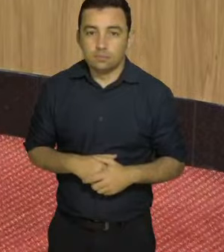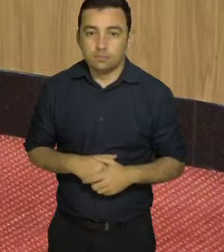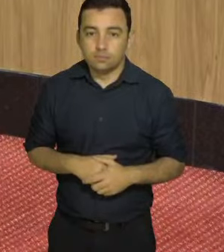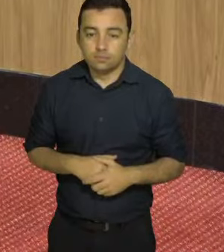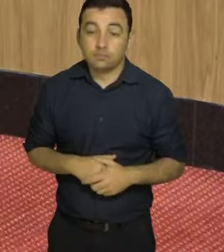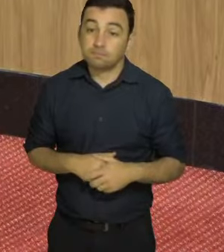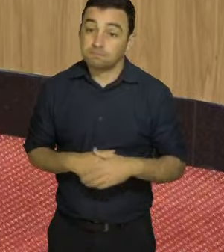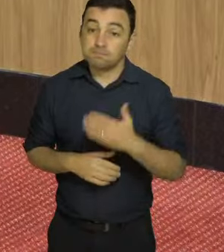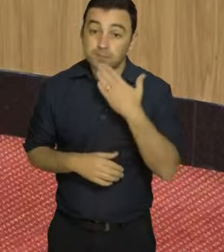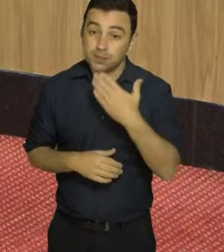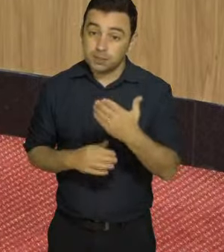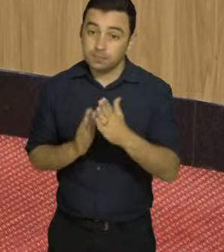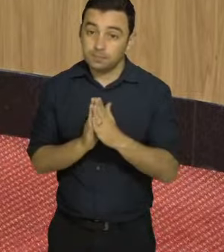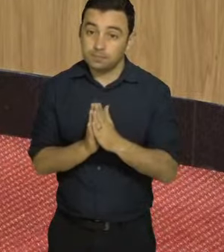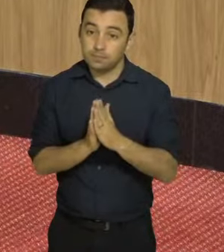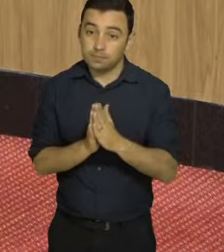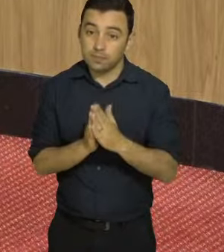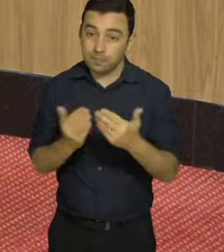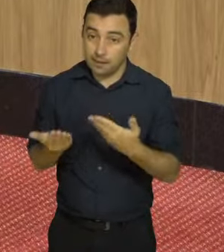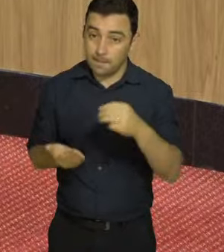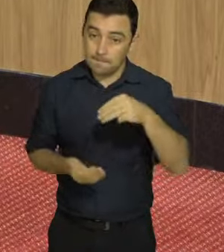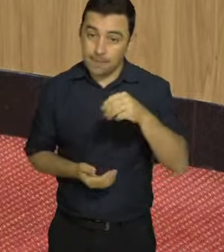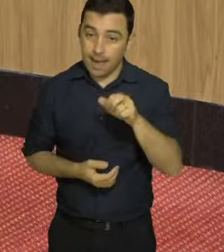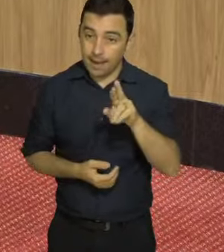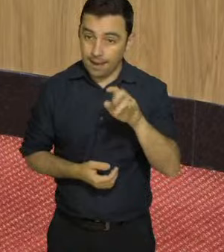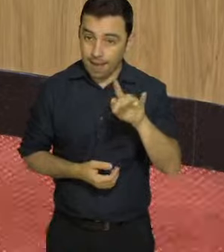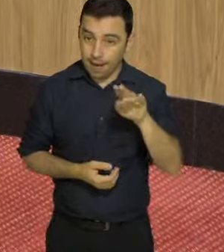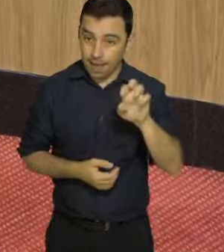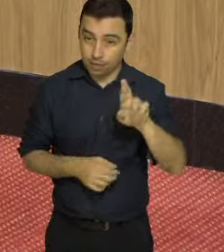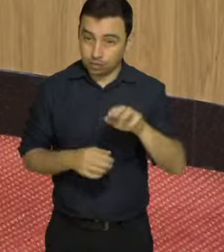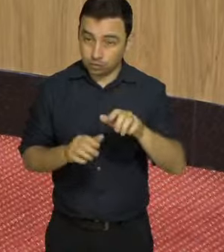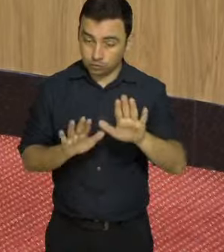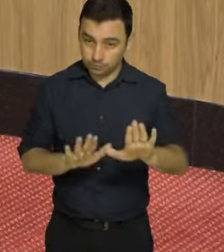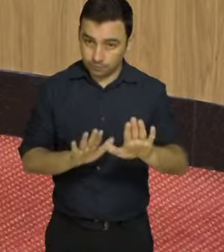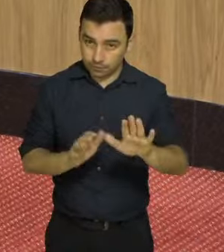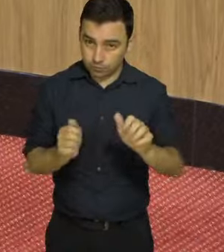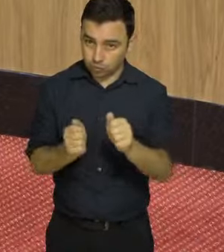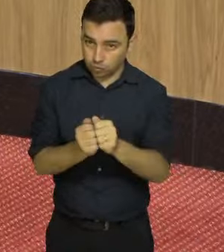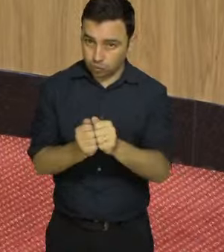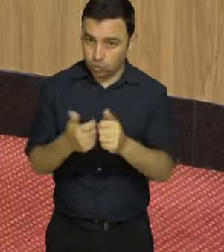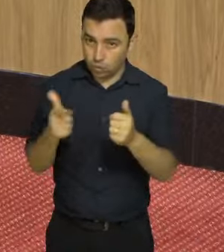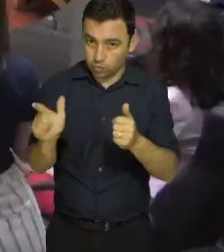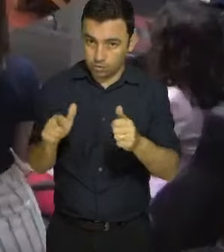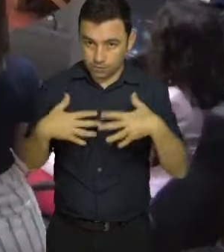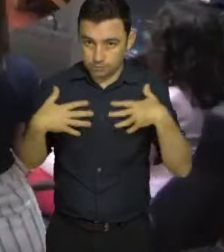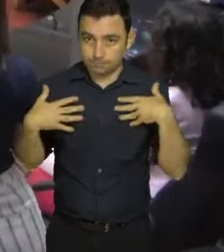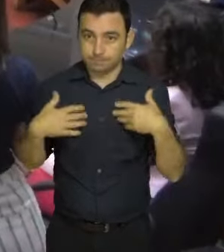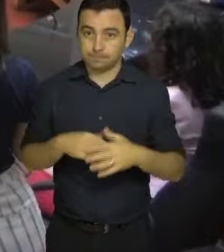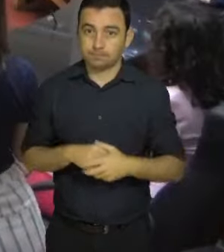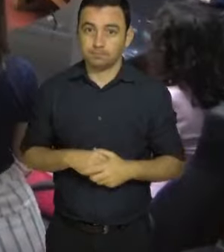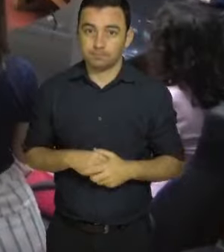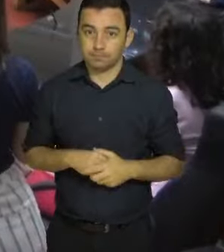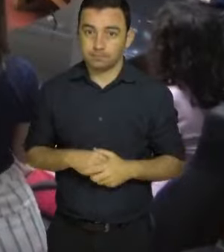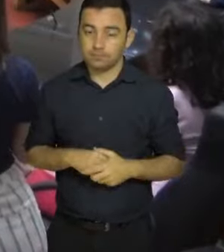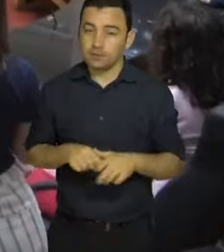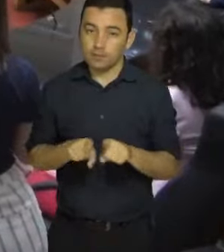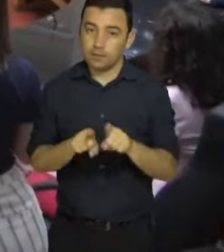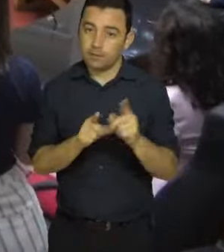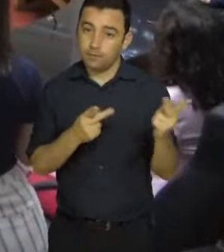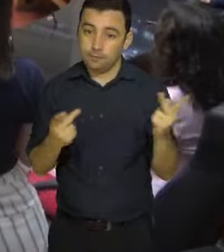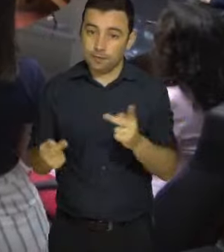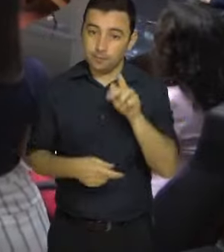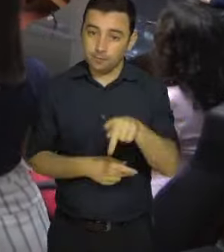Pedimos a gentileza de que a senhora Margarete permaneça à frente para a próxima homenagem. Convidamos para receber a homenagem a